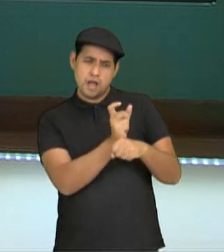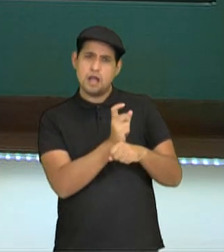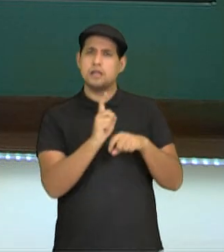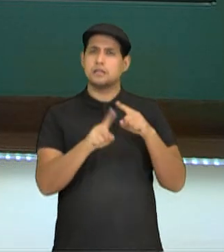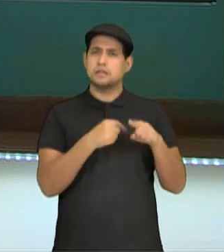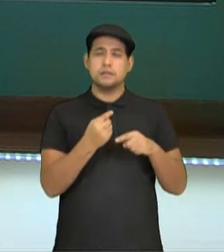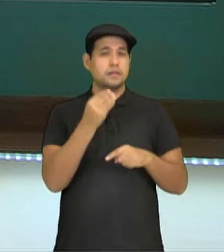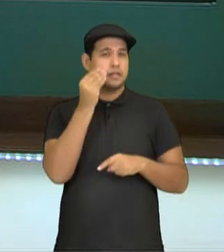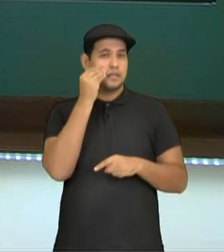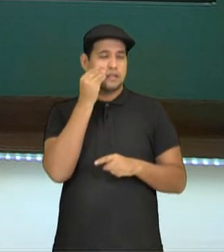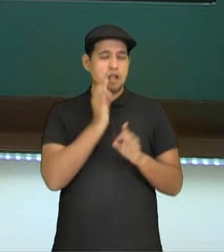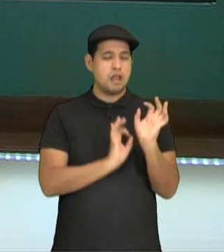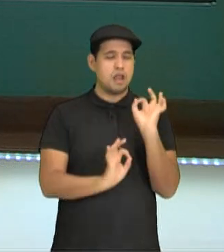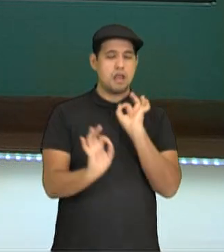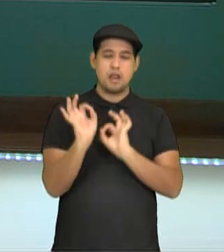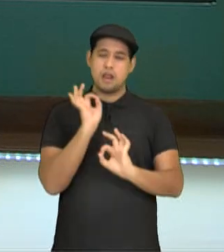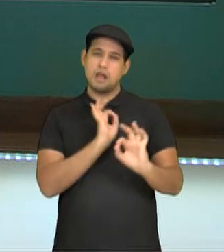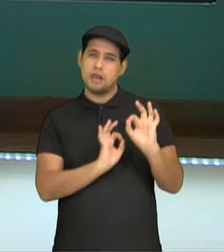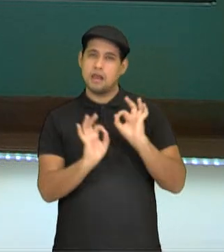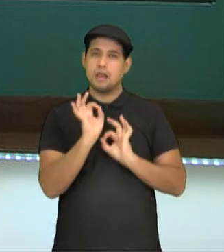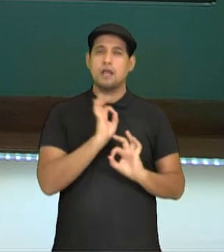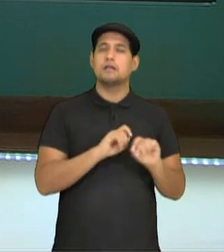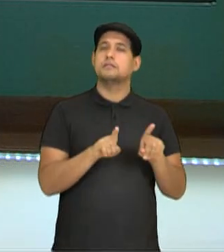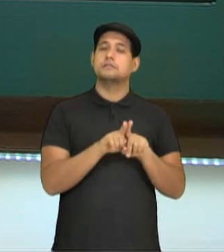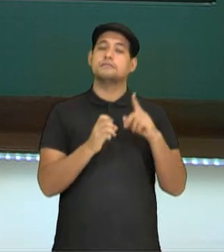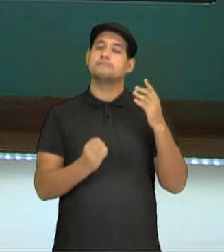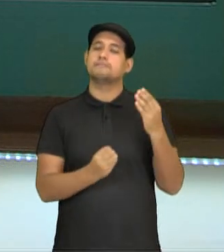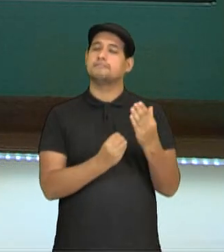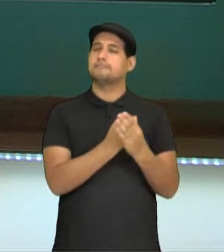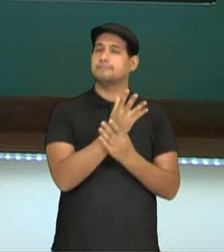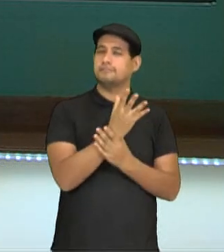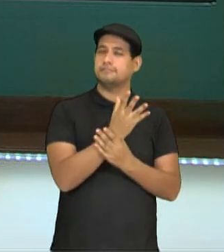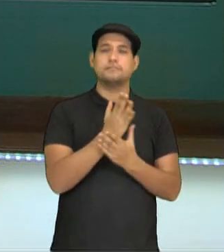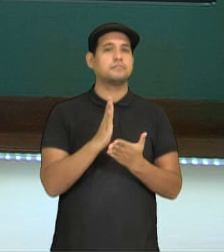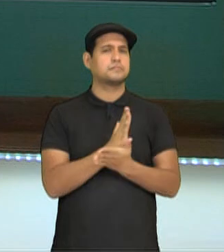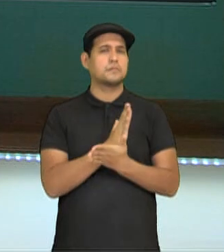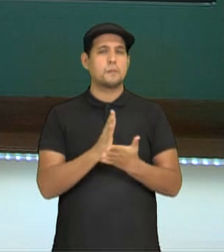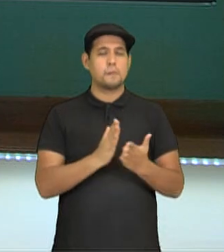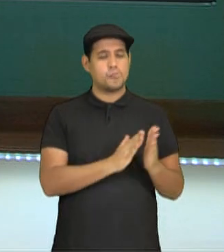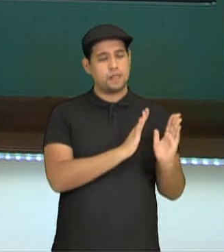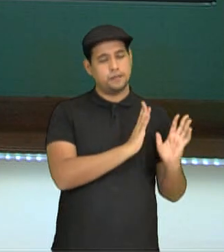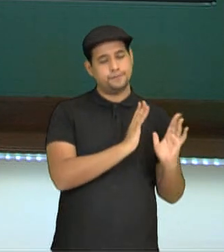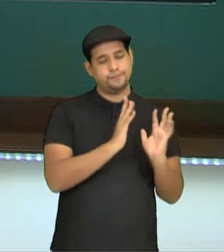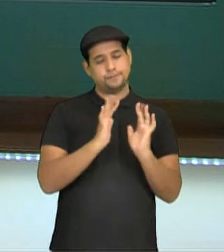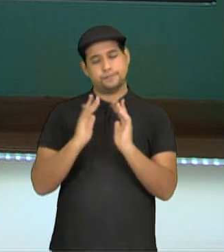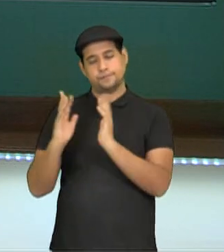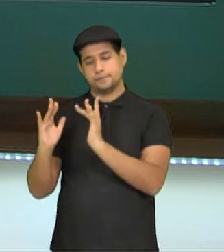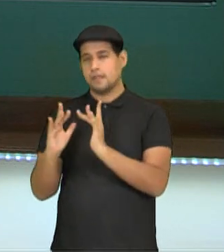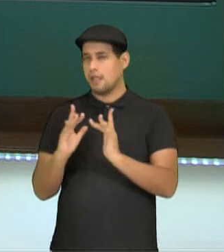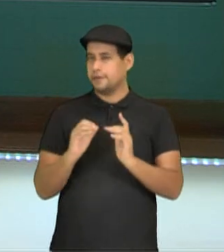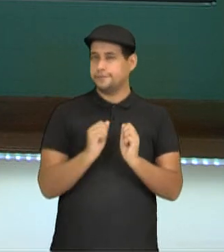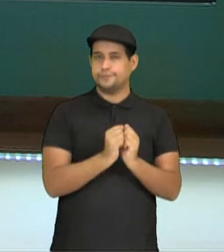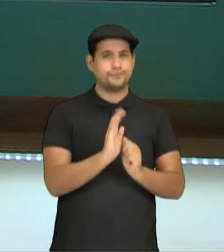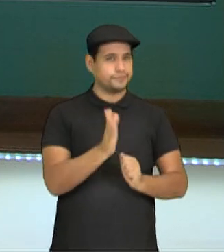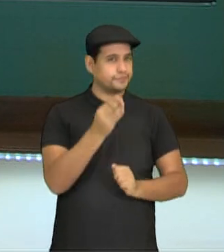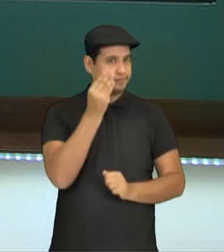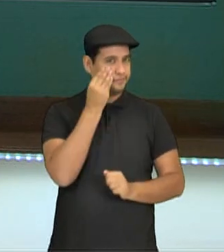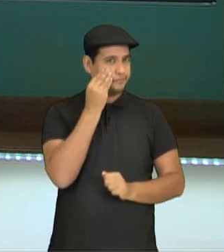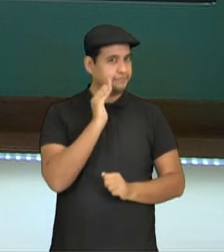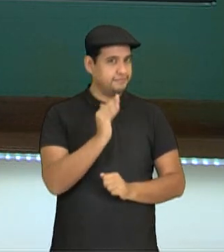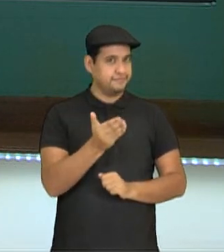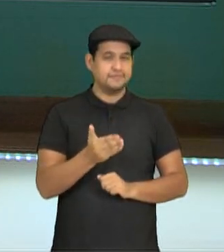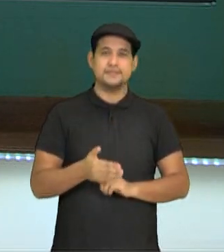tentar manusear e produzir alguma sequência legal com ele? Já tentou?